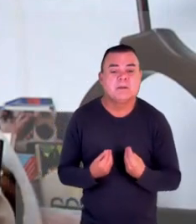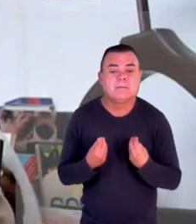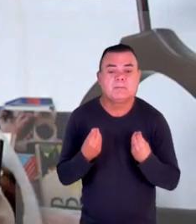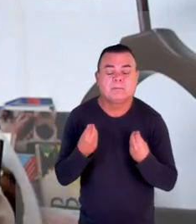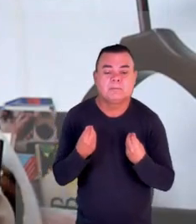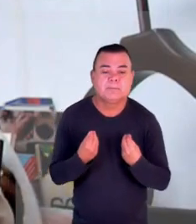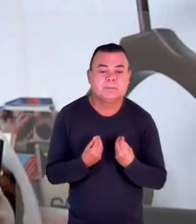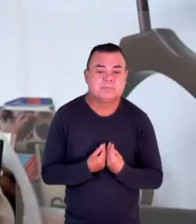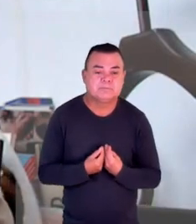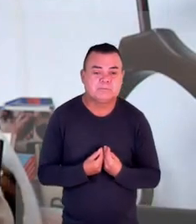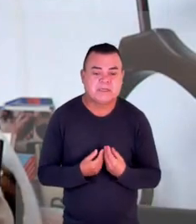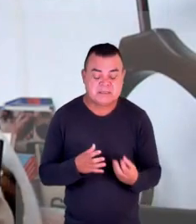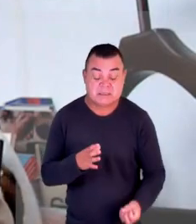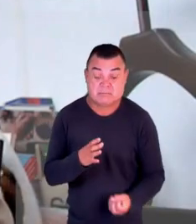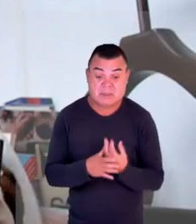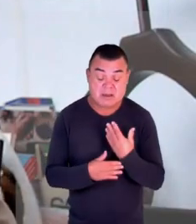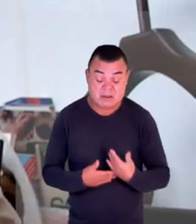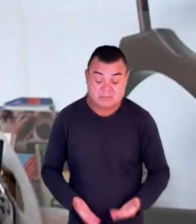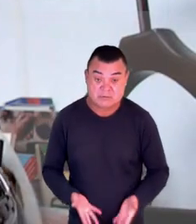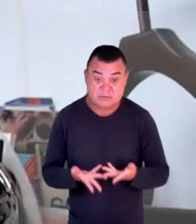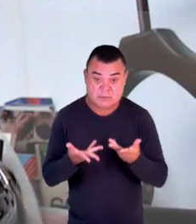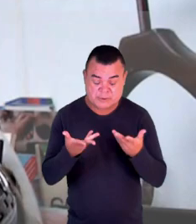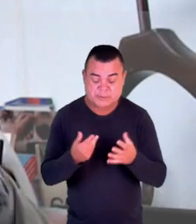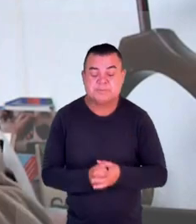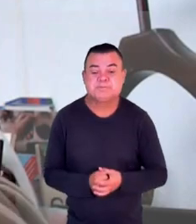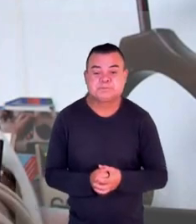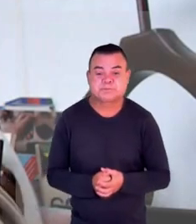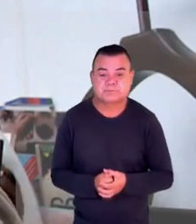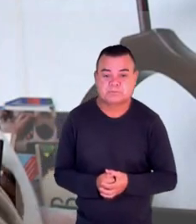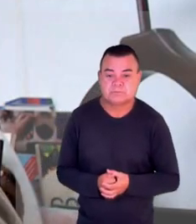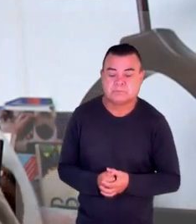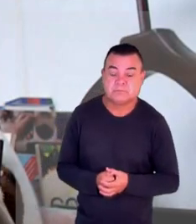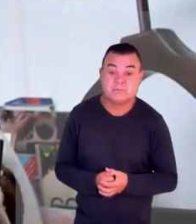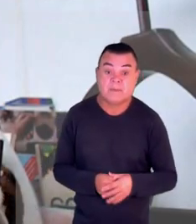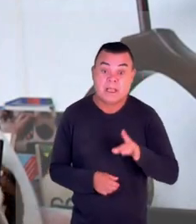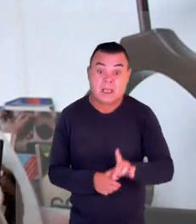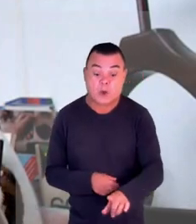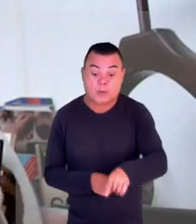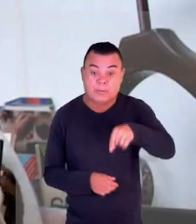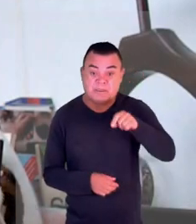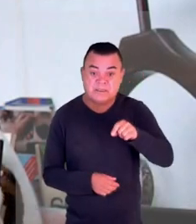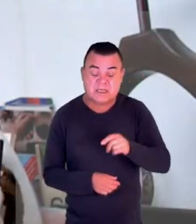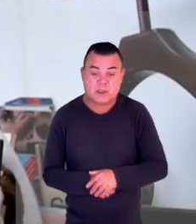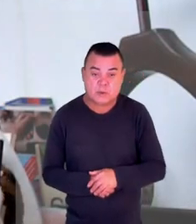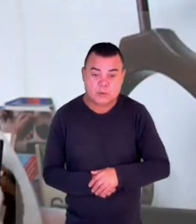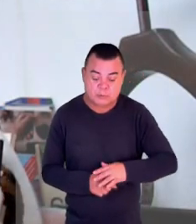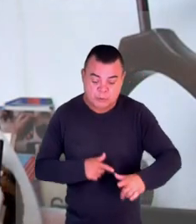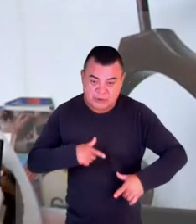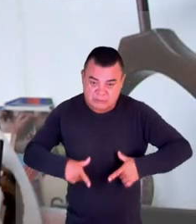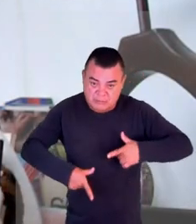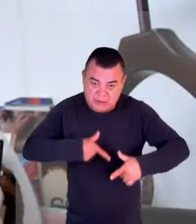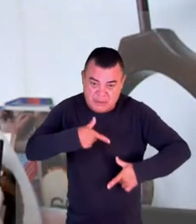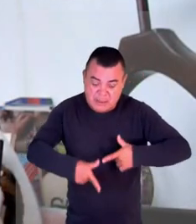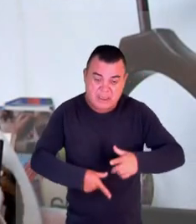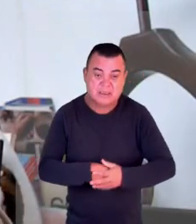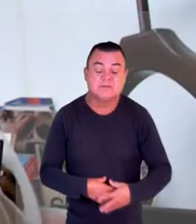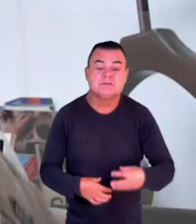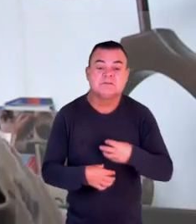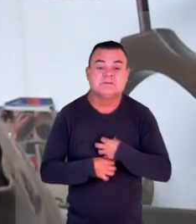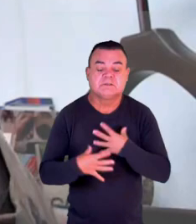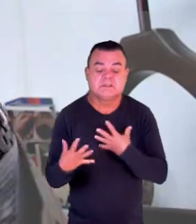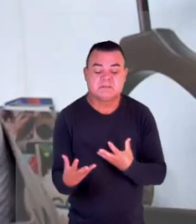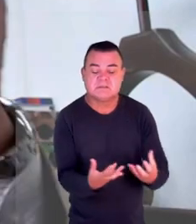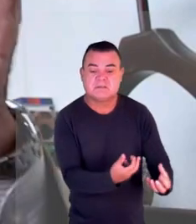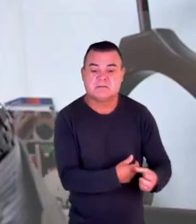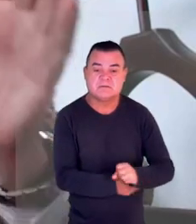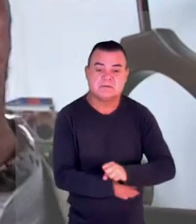eh implementado então aí a opção pela pela por trabalhar no sentido da adesão ao sisan